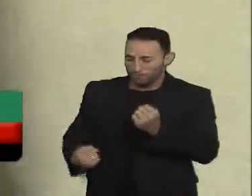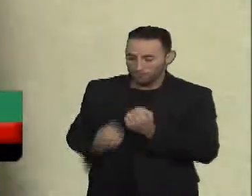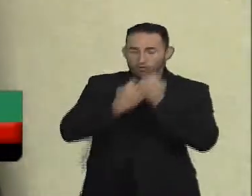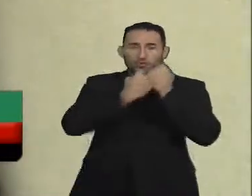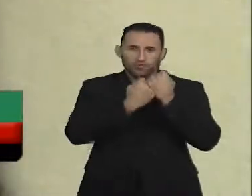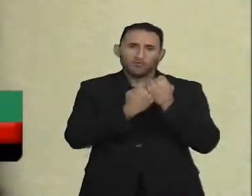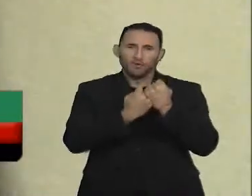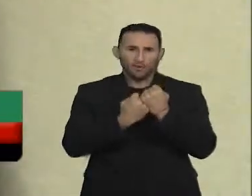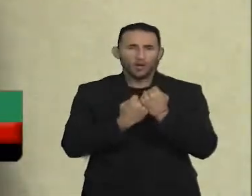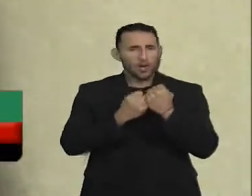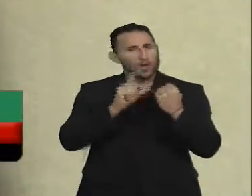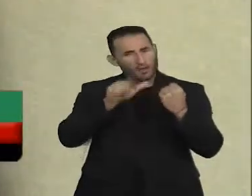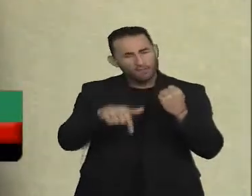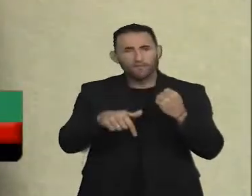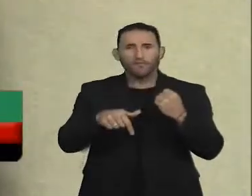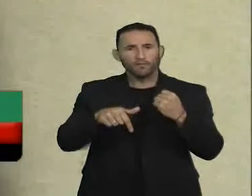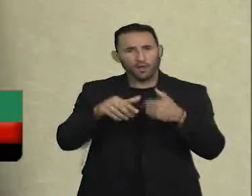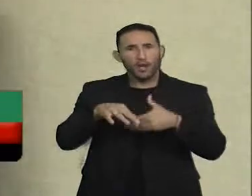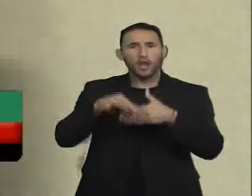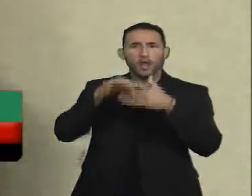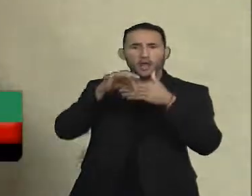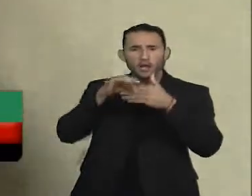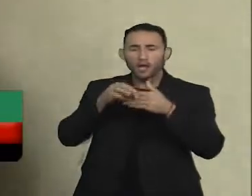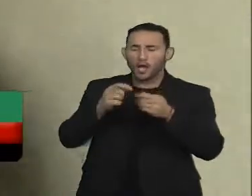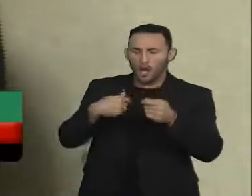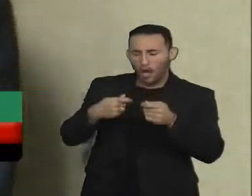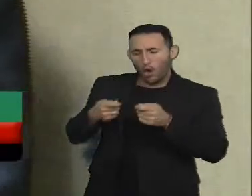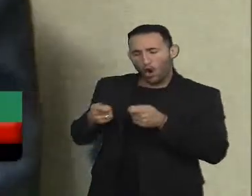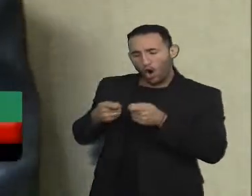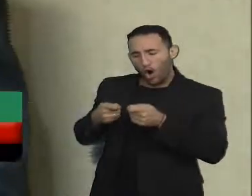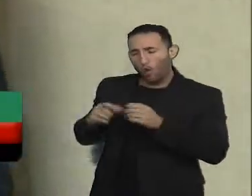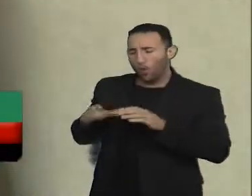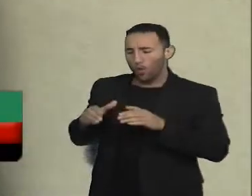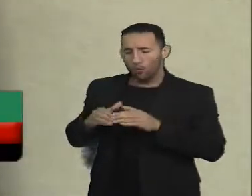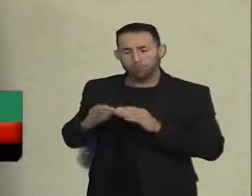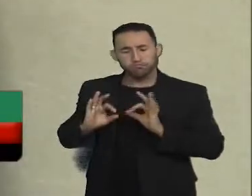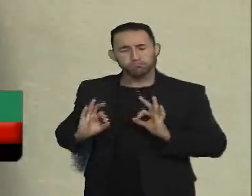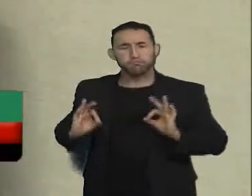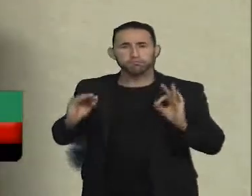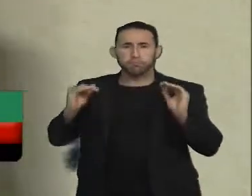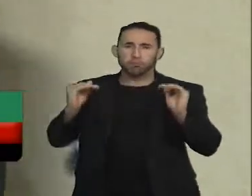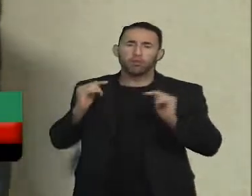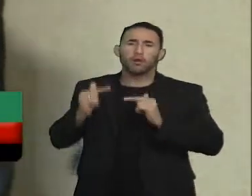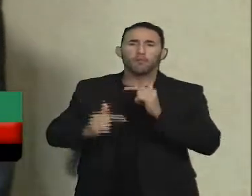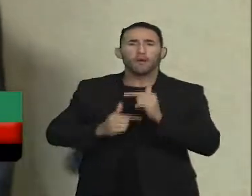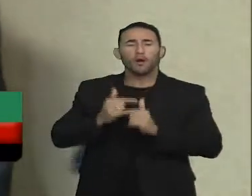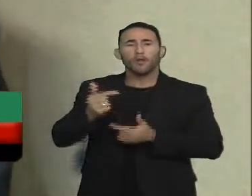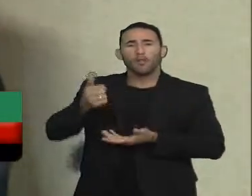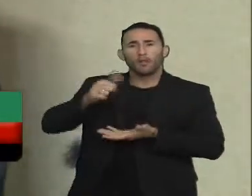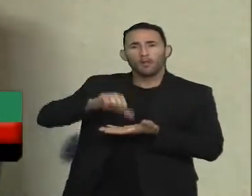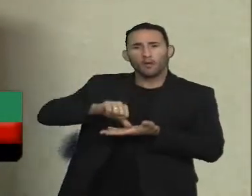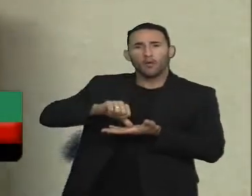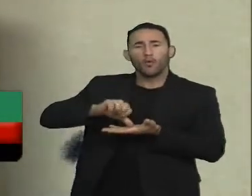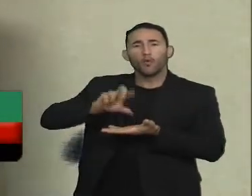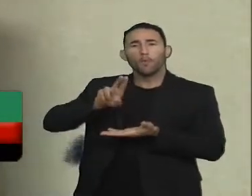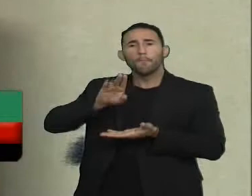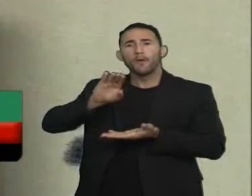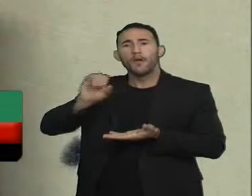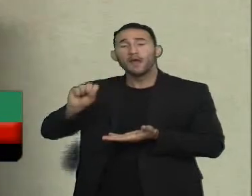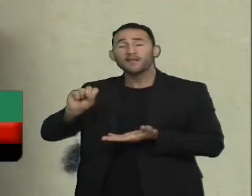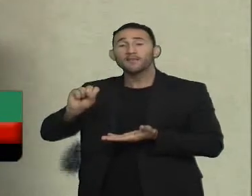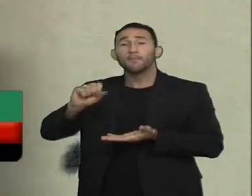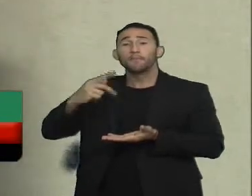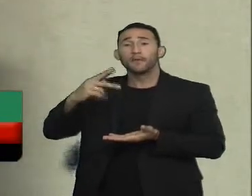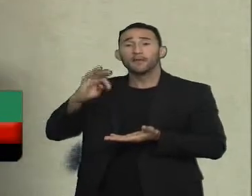ele tem realmente um comando, a sua equipe é uma equipe de excelência que faz um grande trabalho no PS Pestana. Então, a minha